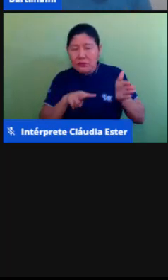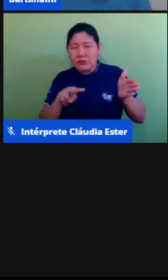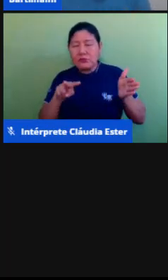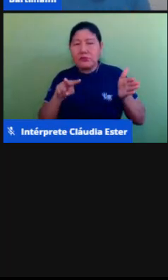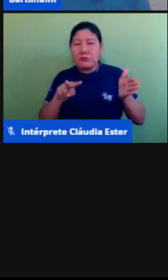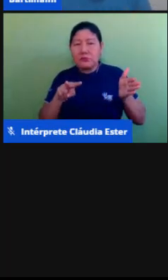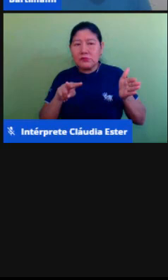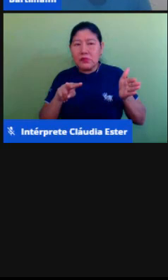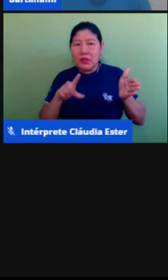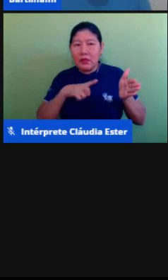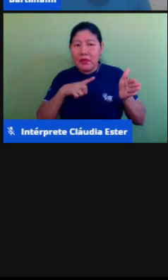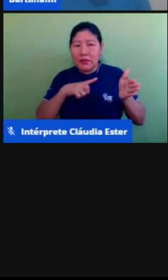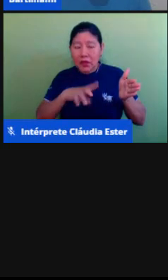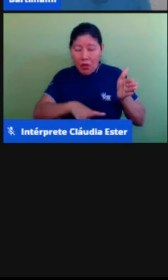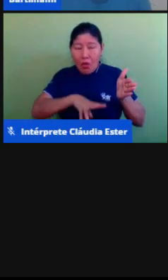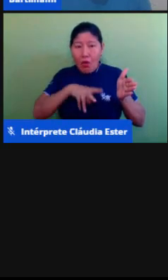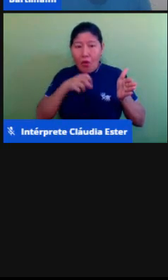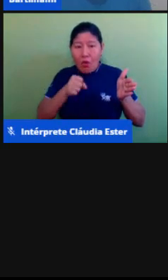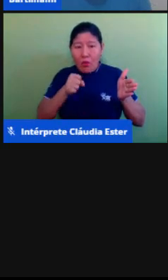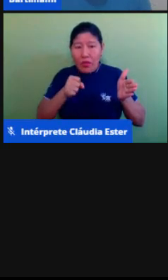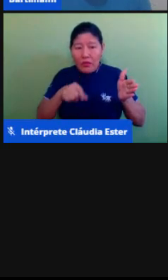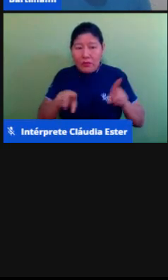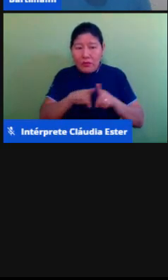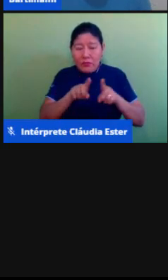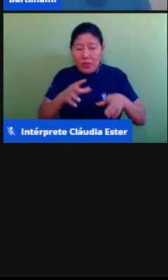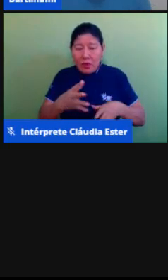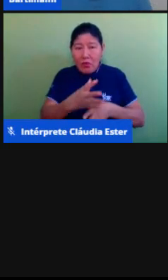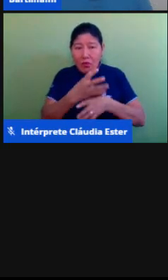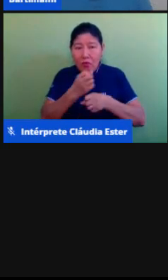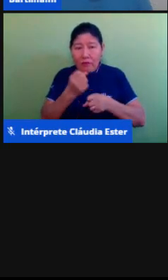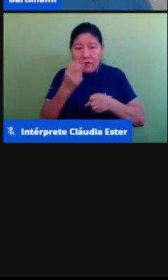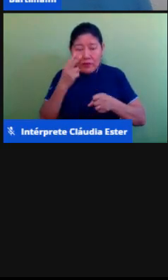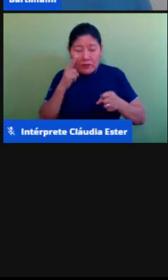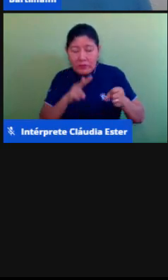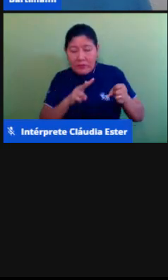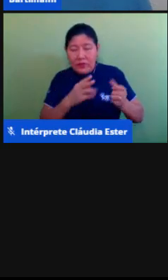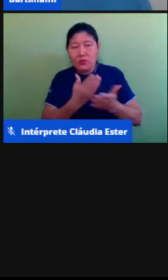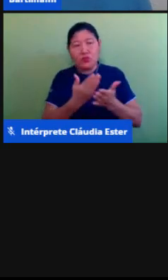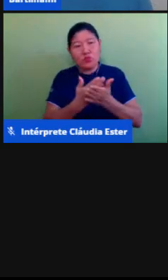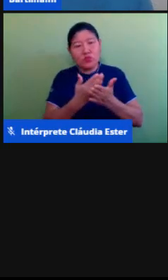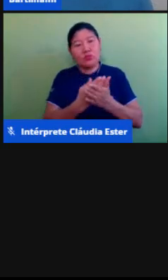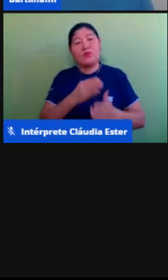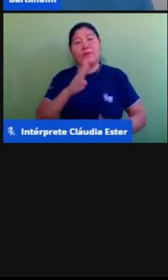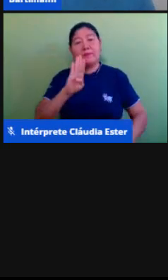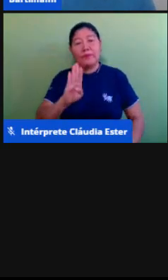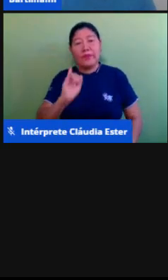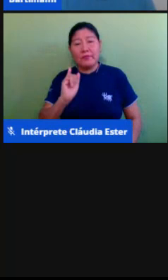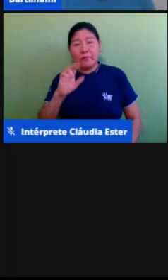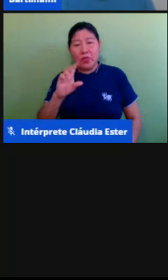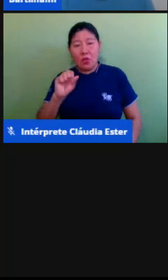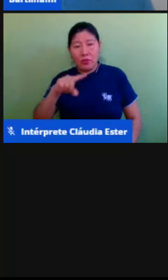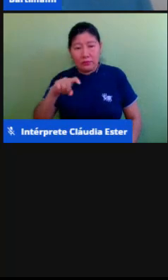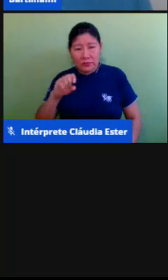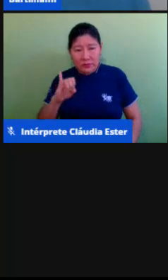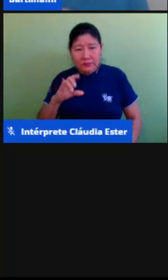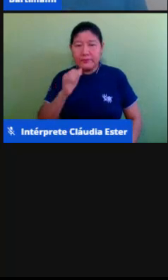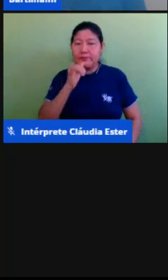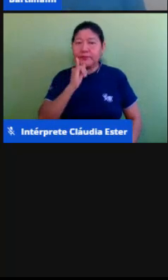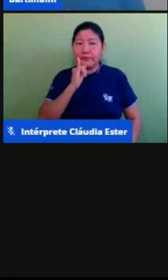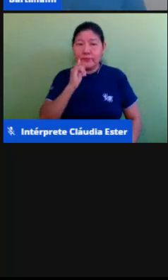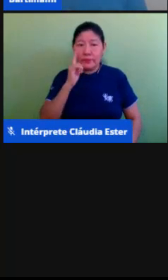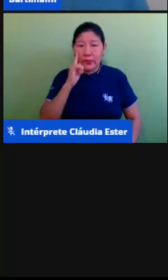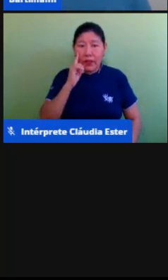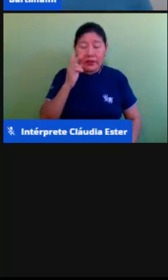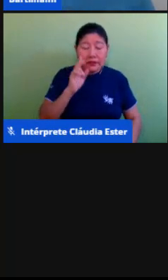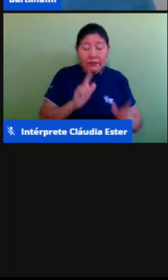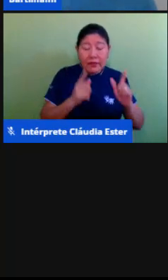mais confiança no trabalho que está sendo desenvolvido pela equipe do MAP Biomas. Por fim, realiza-se o cálculo das estatísticas, quanto que tem